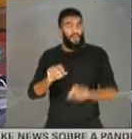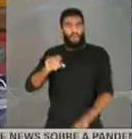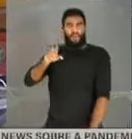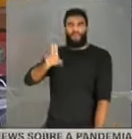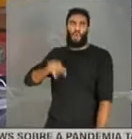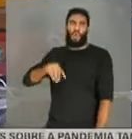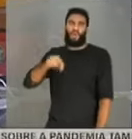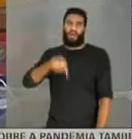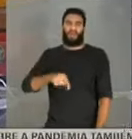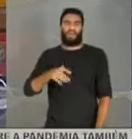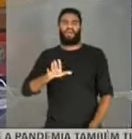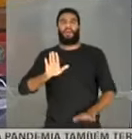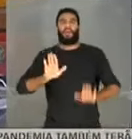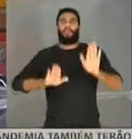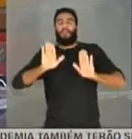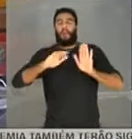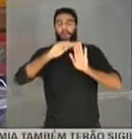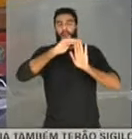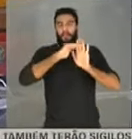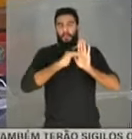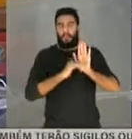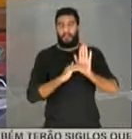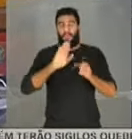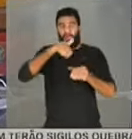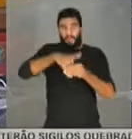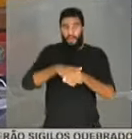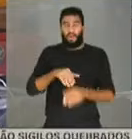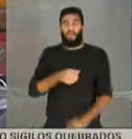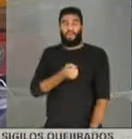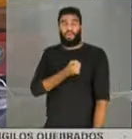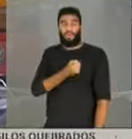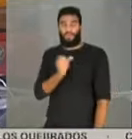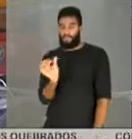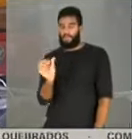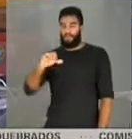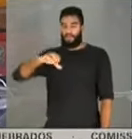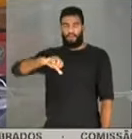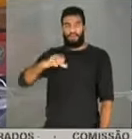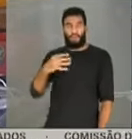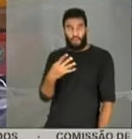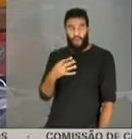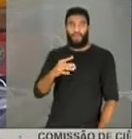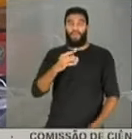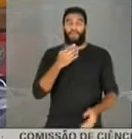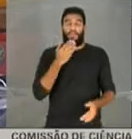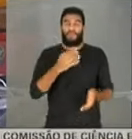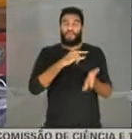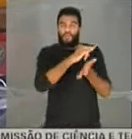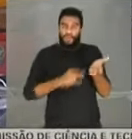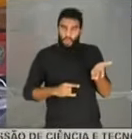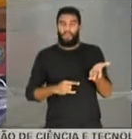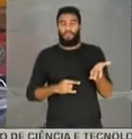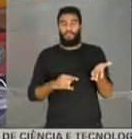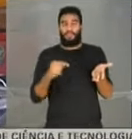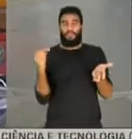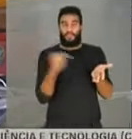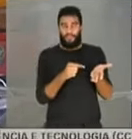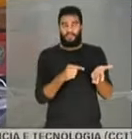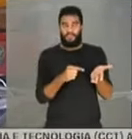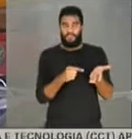pautado o requerimento de informações número 694, requerendo documentos existentes entre